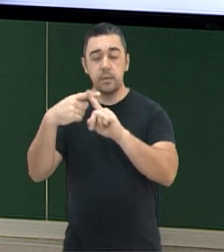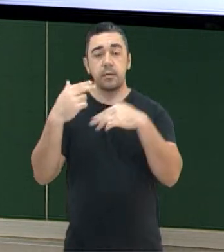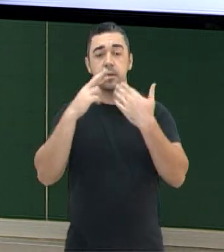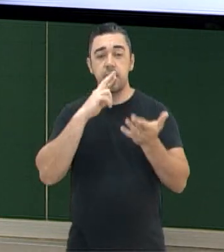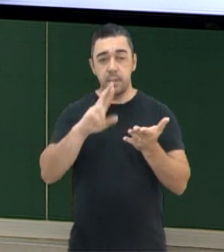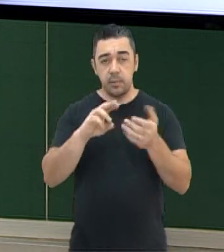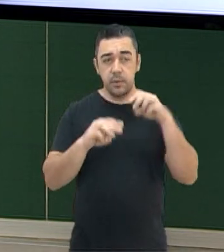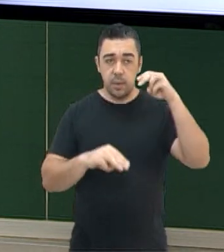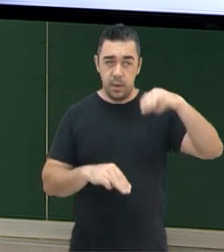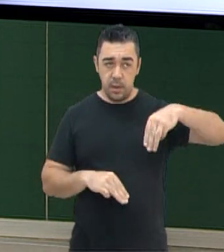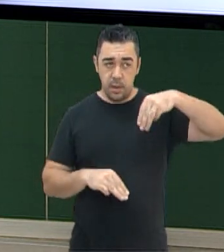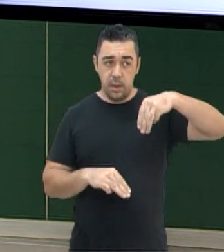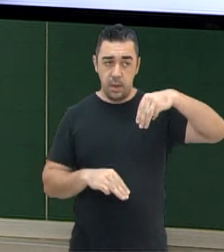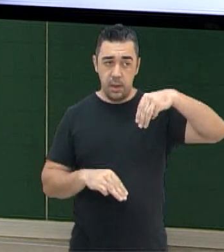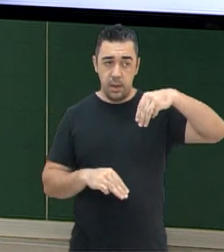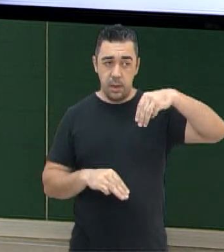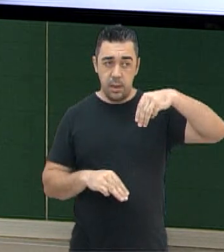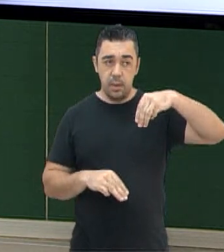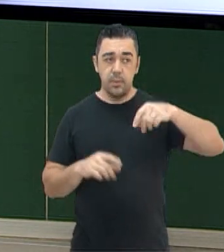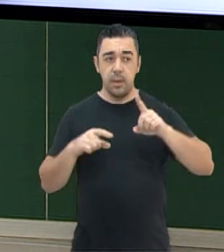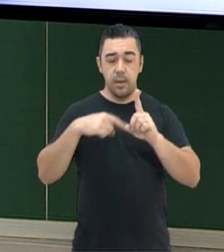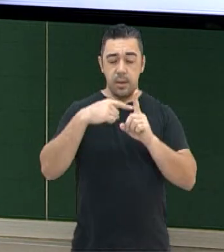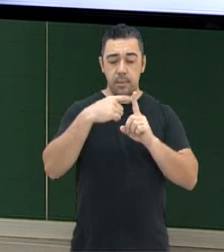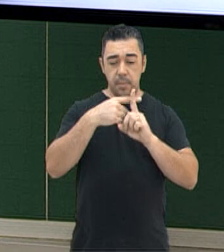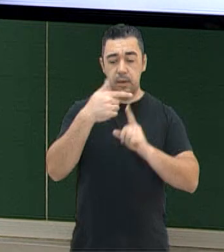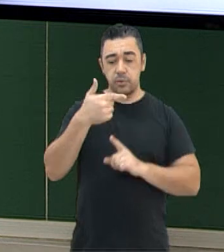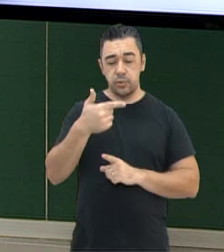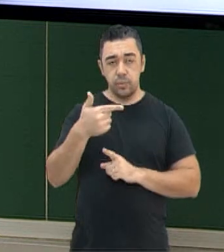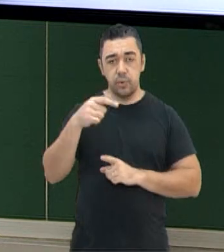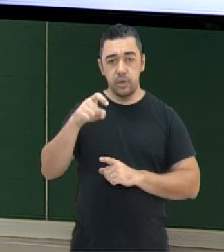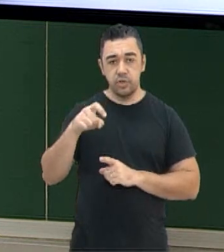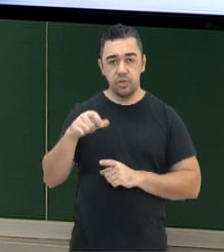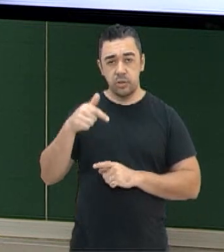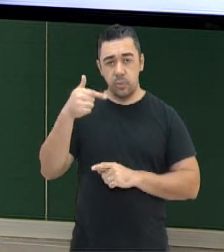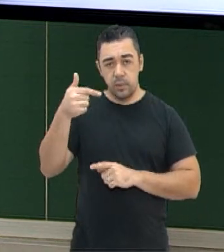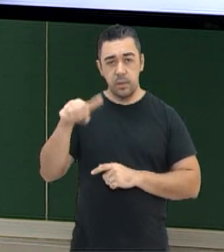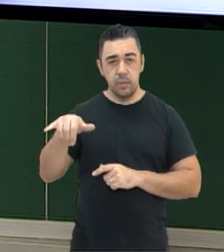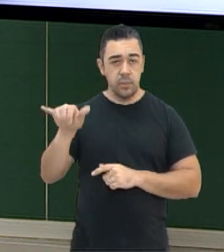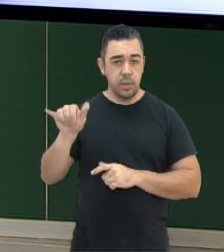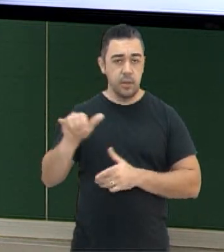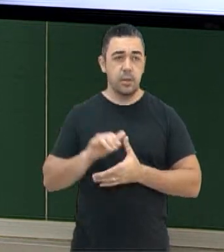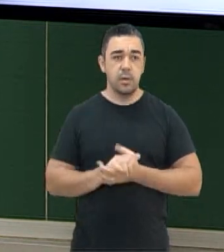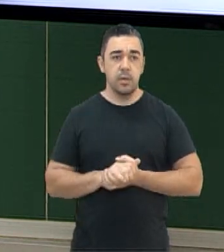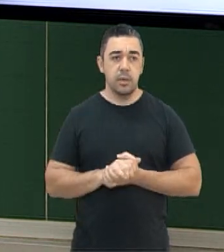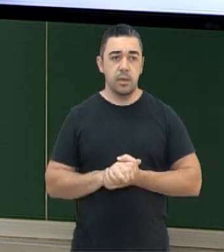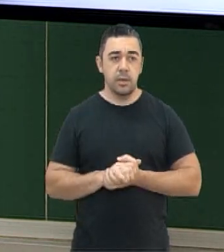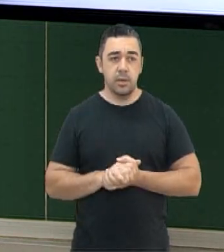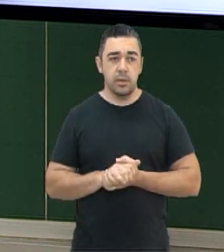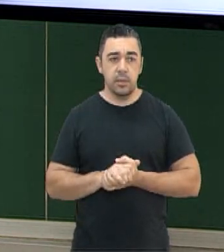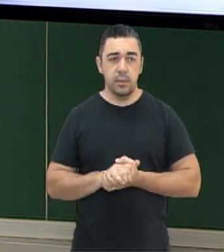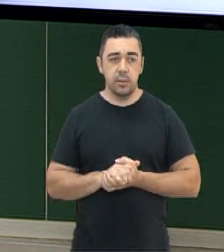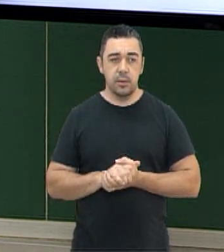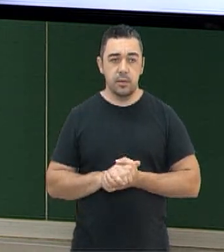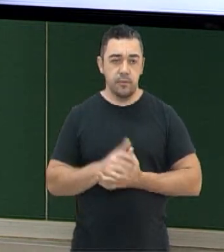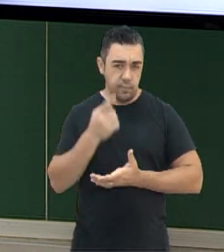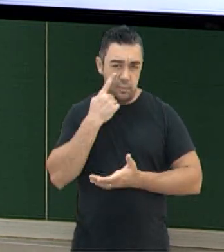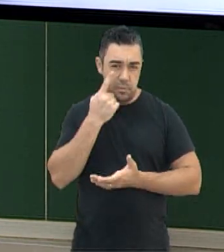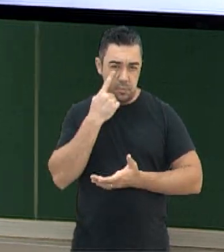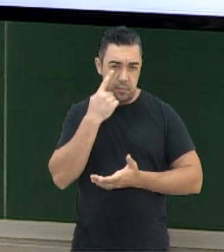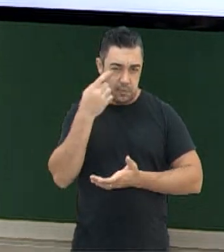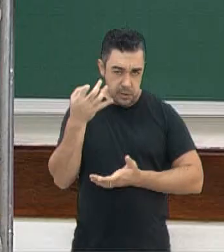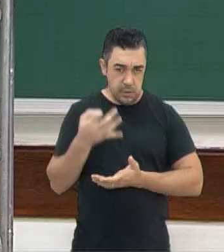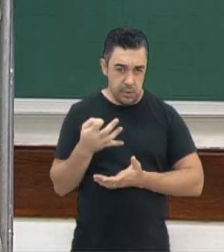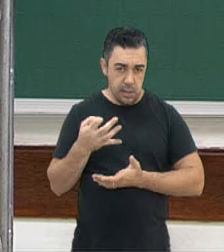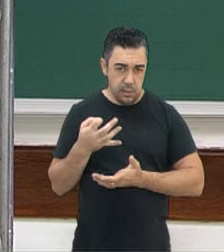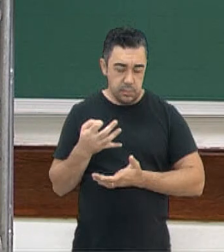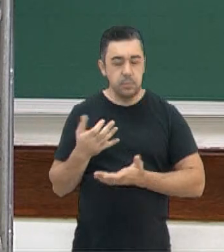letra M, que a Núbia quer saber, vai ser mais 2x ao quadrado vezes o y.